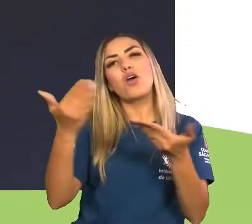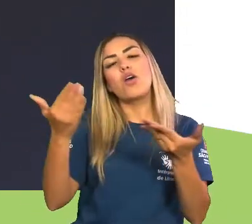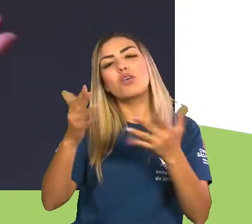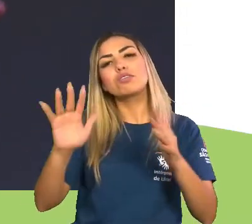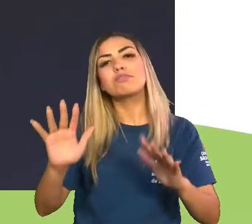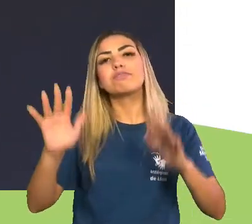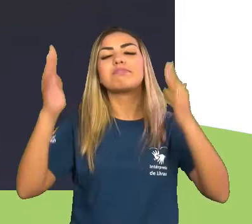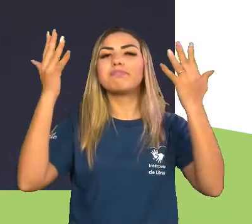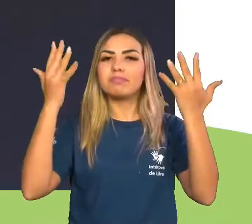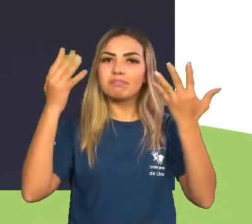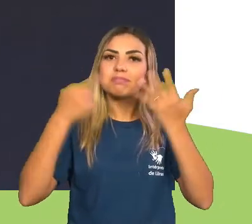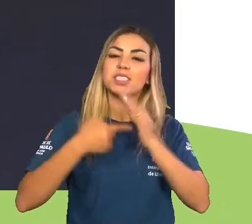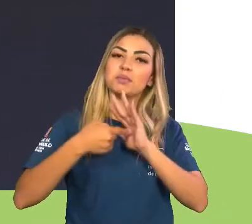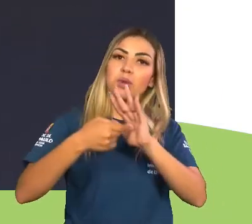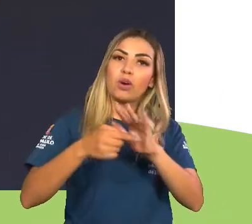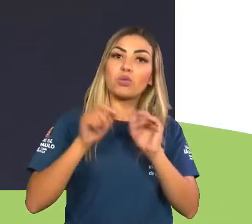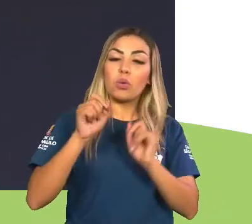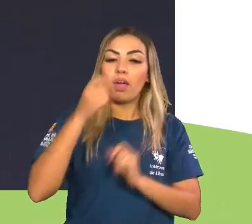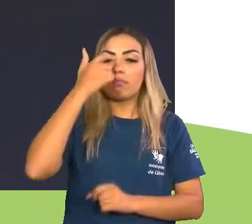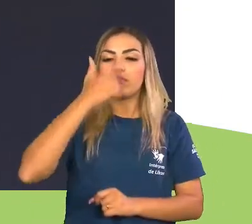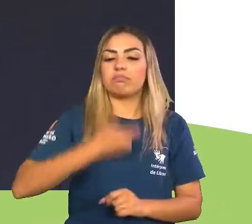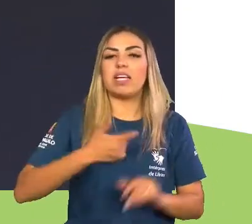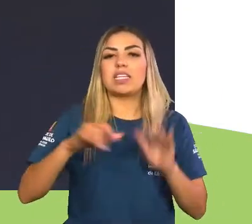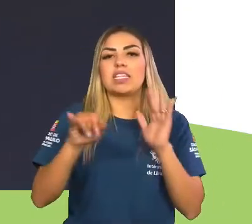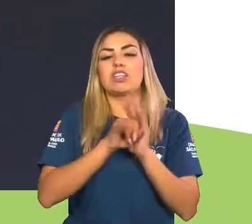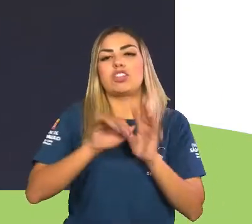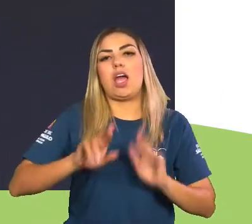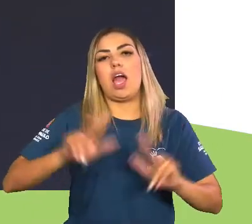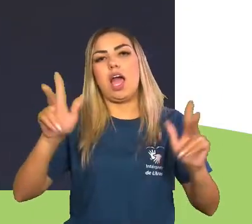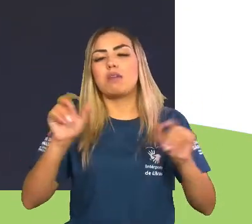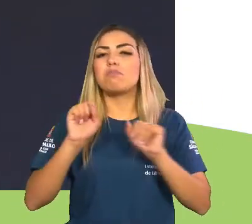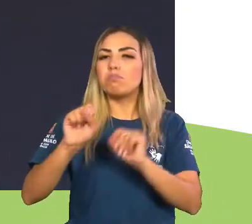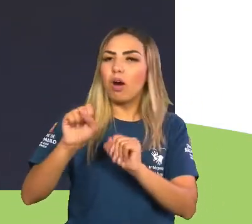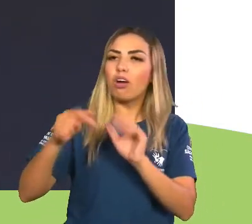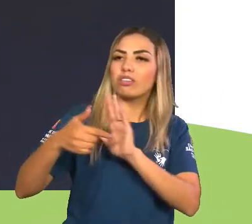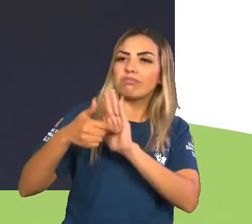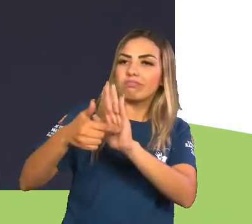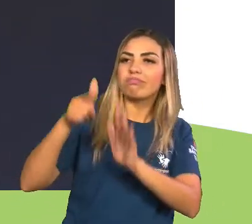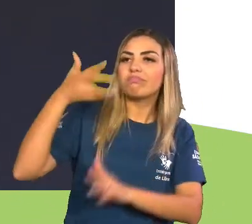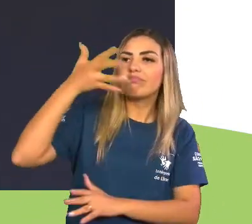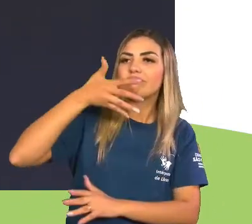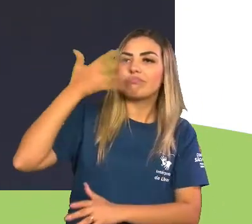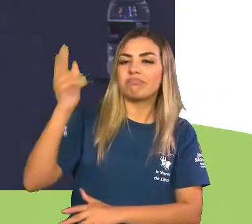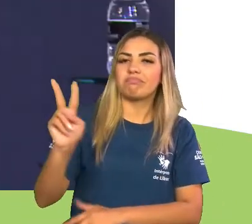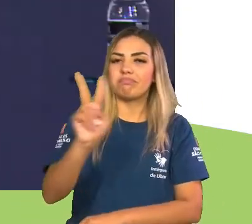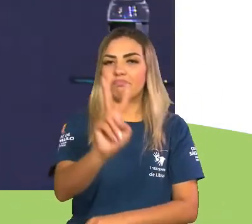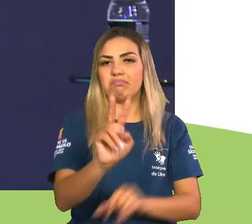forma, traduz muito do que é ser raro. Fique à vontade primeiro para deixar o seu recado para esses raros.